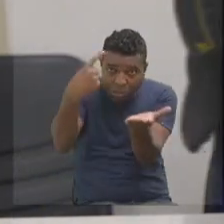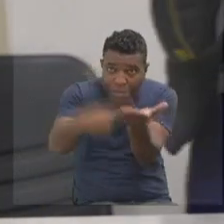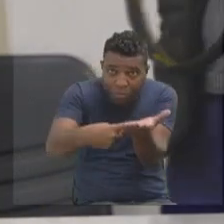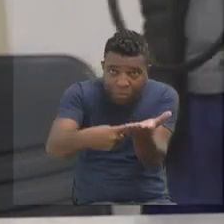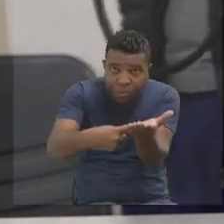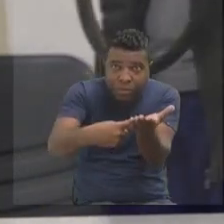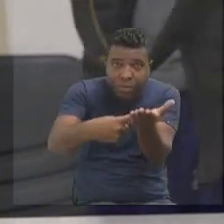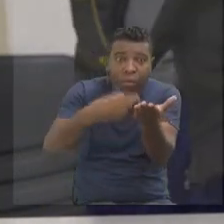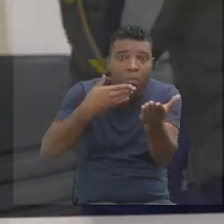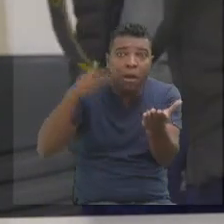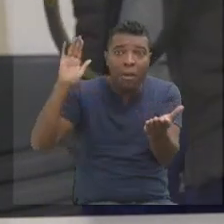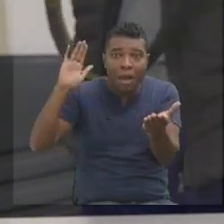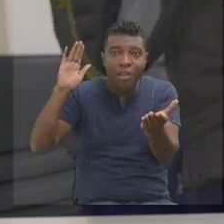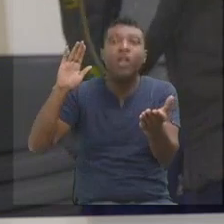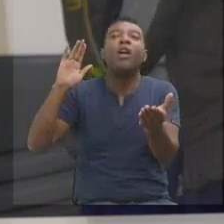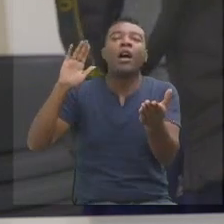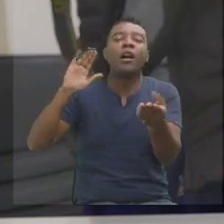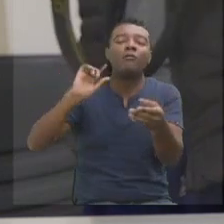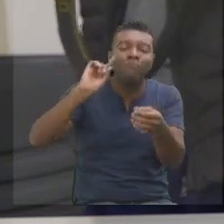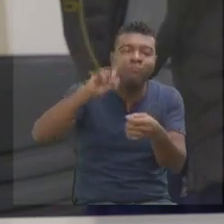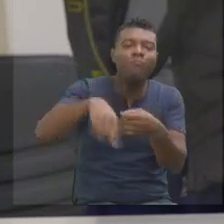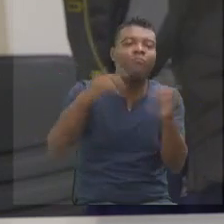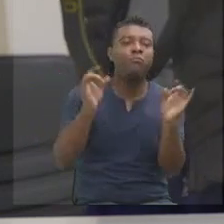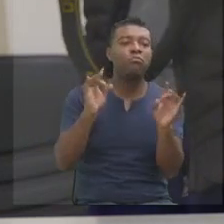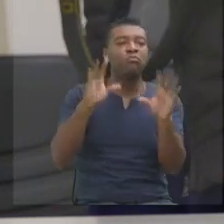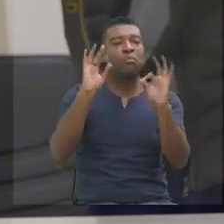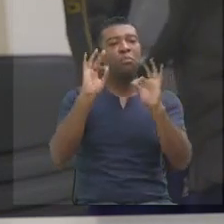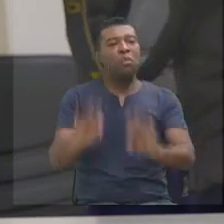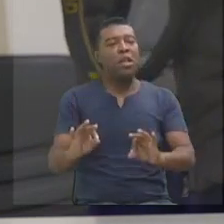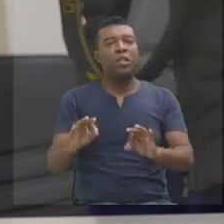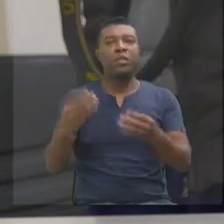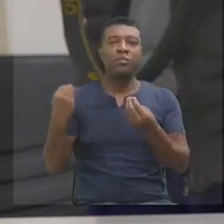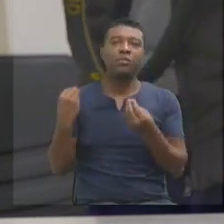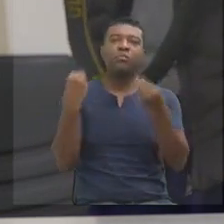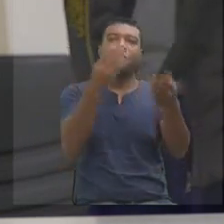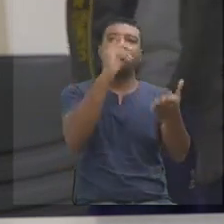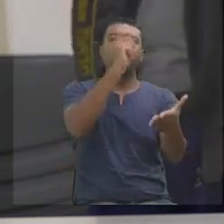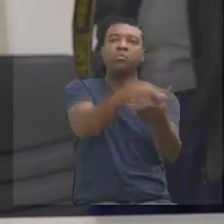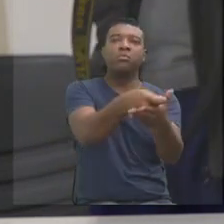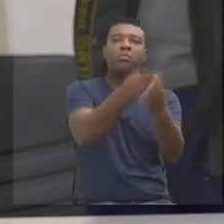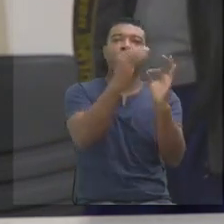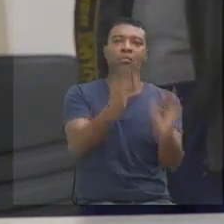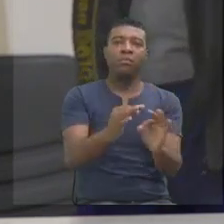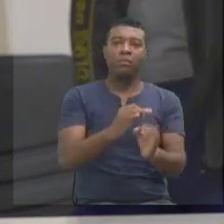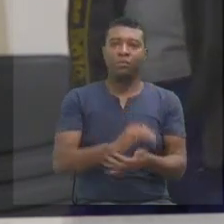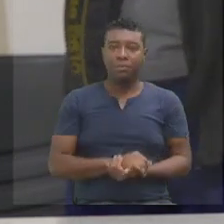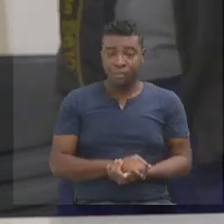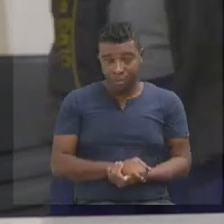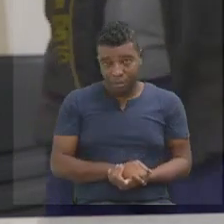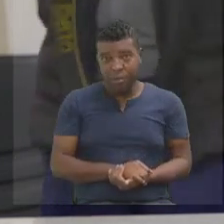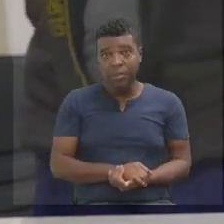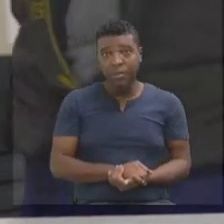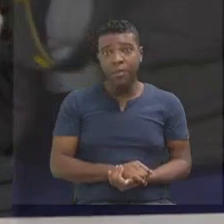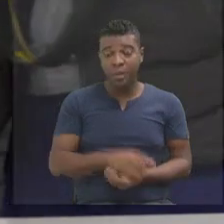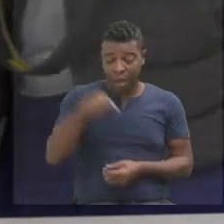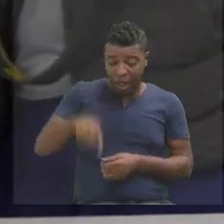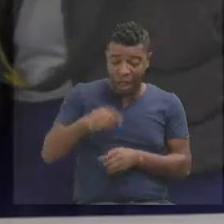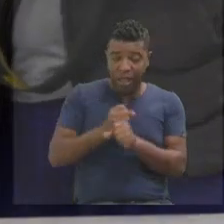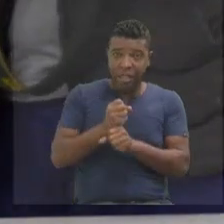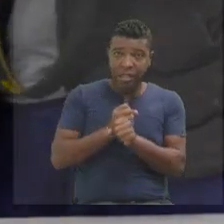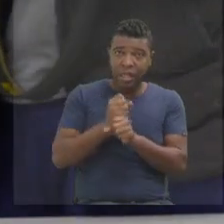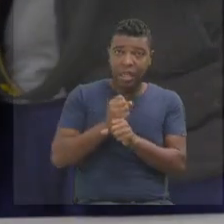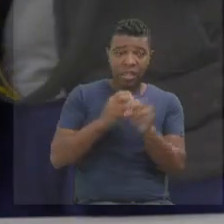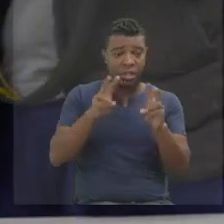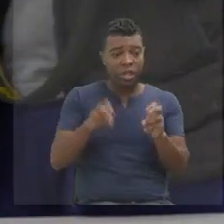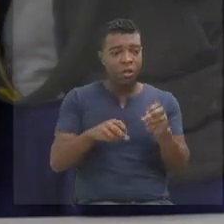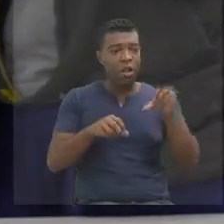e isso é muito bom para quem é secretário de saúde aí ó Neste ano em relação ao mínimo constitucional